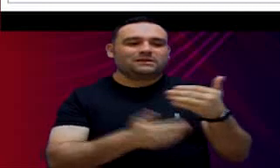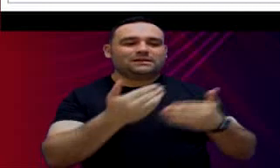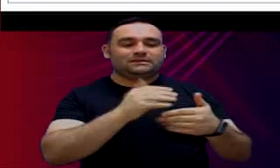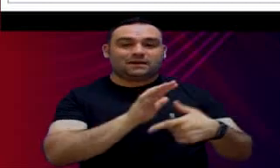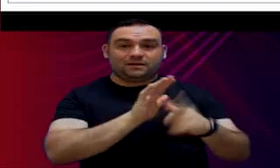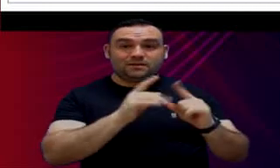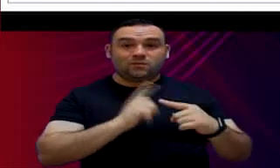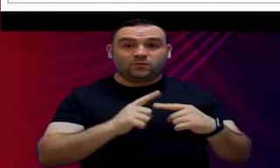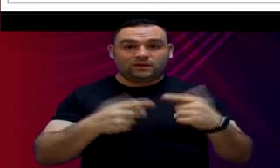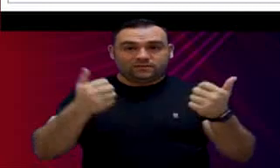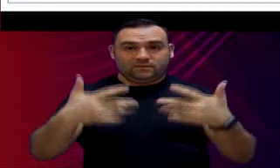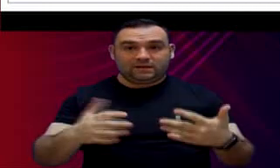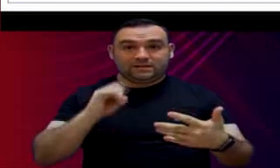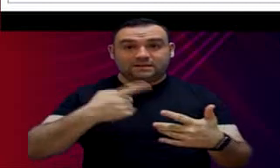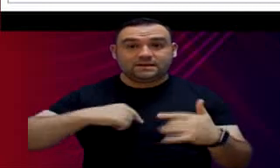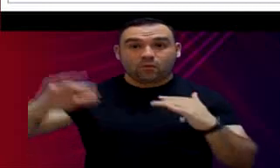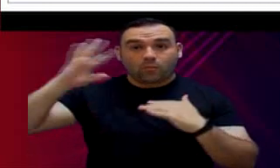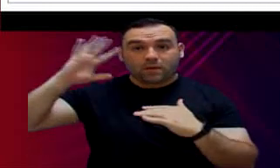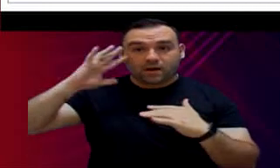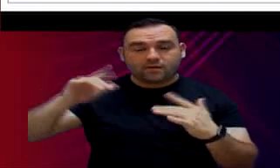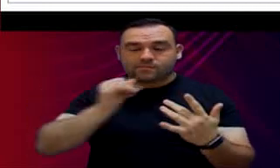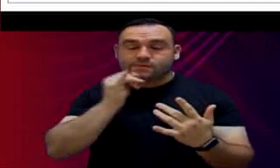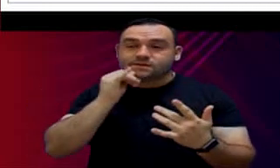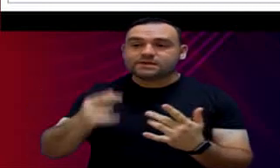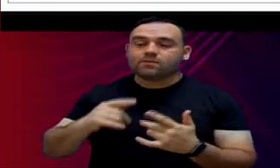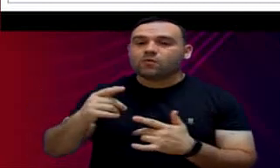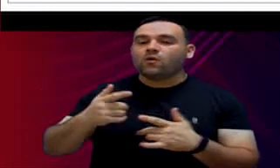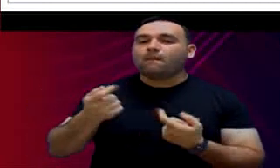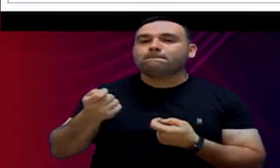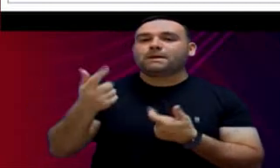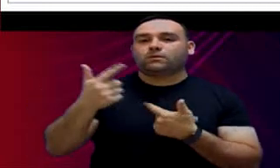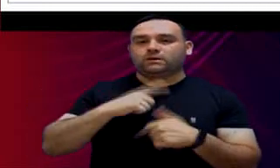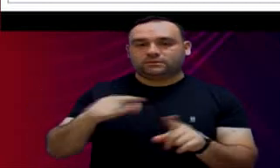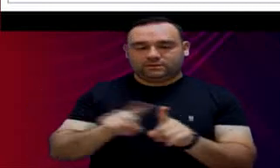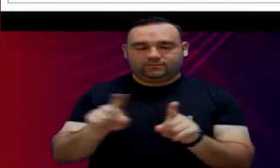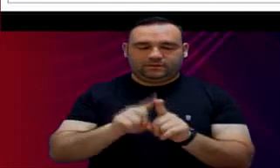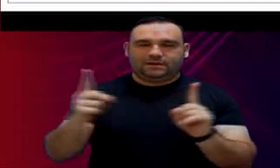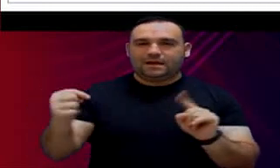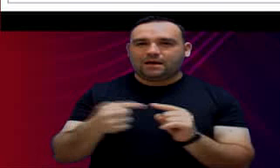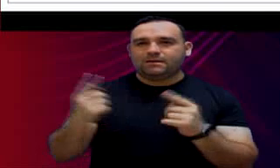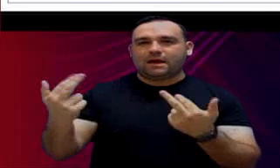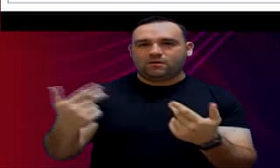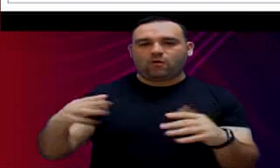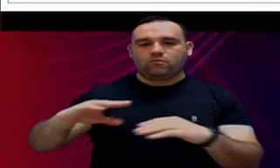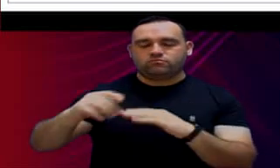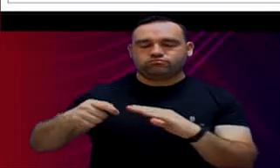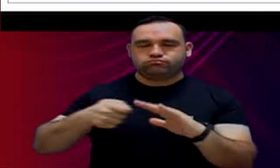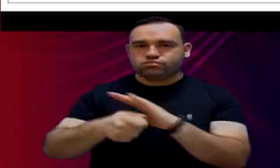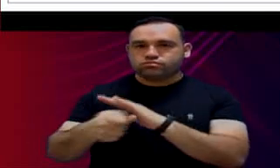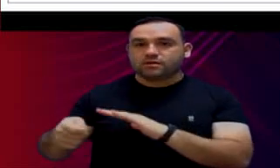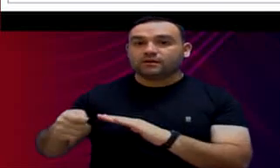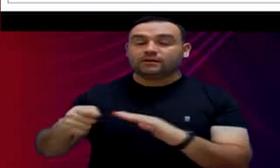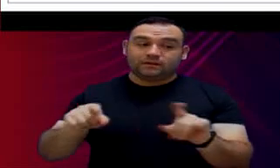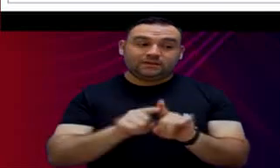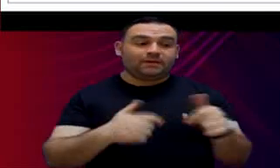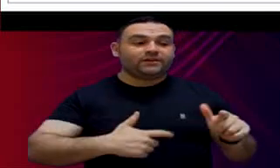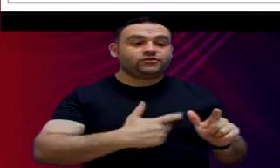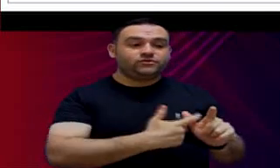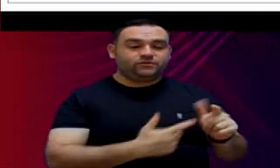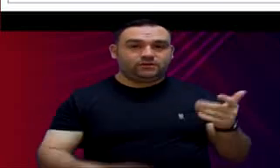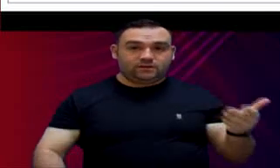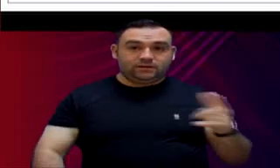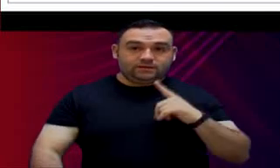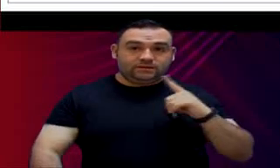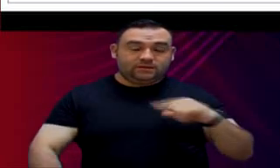já para dizer que se eu levar em consideração o patronal que entra na mesma proporção frente a despesa